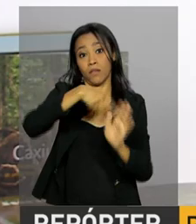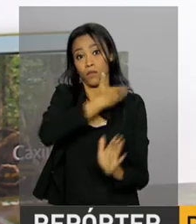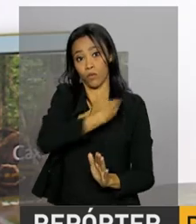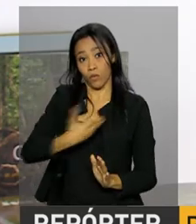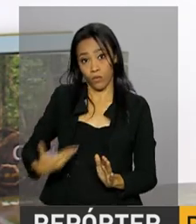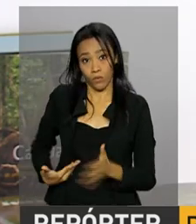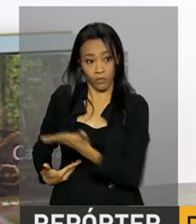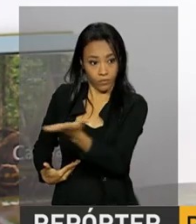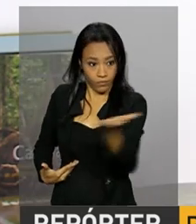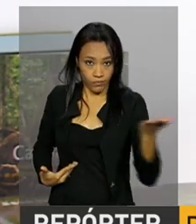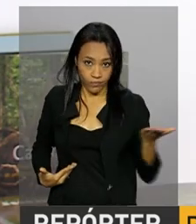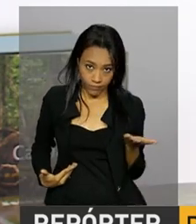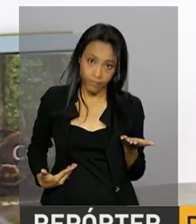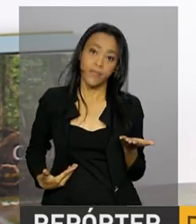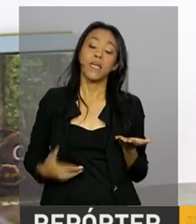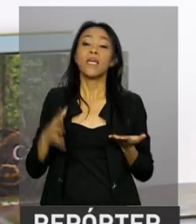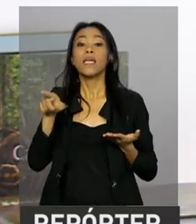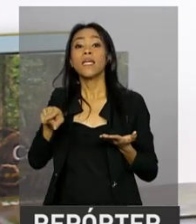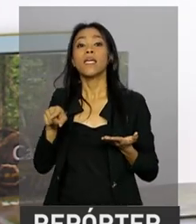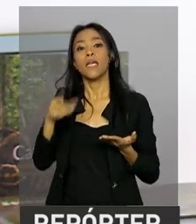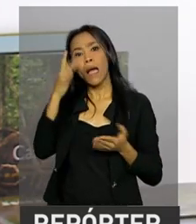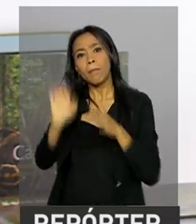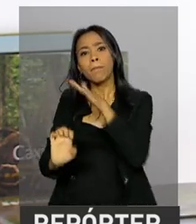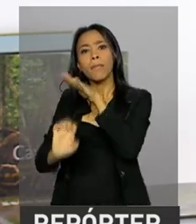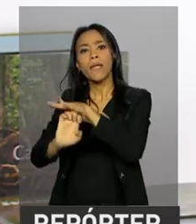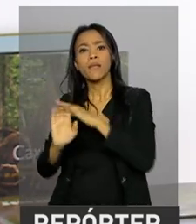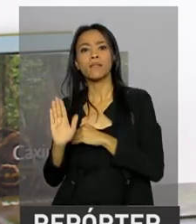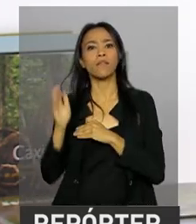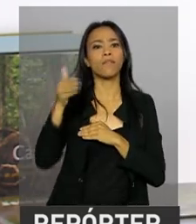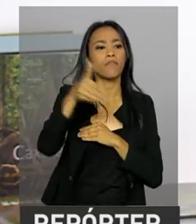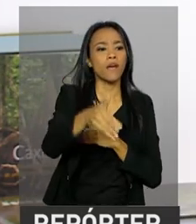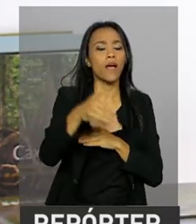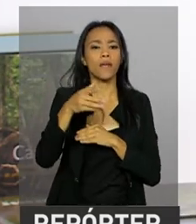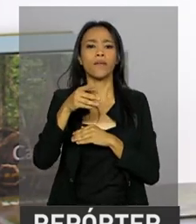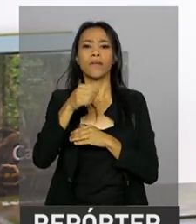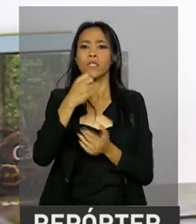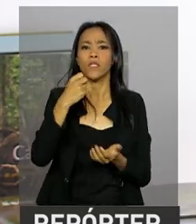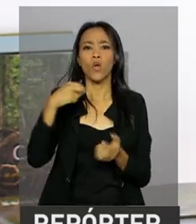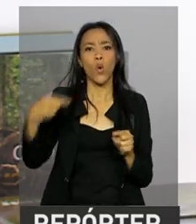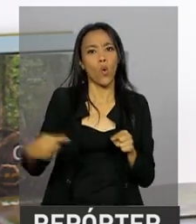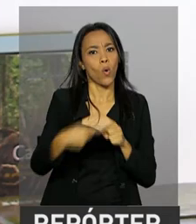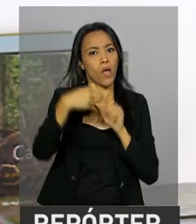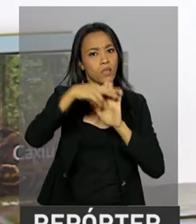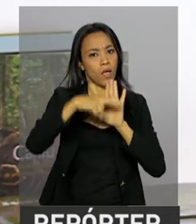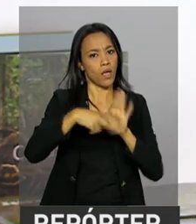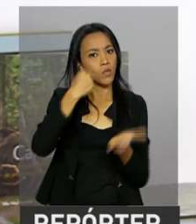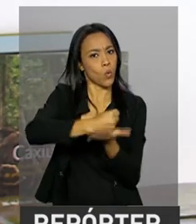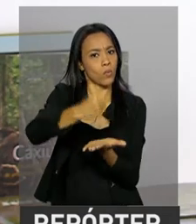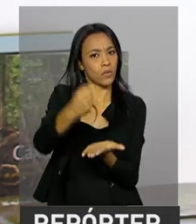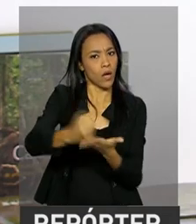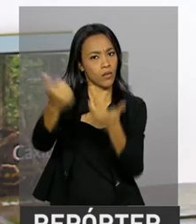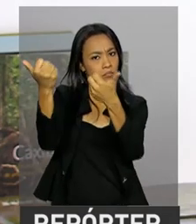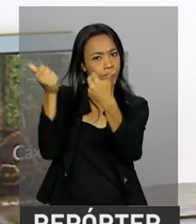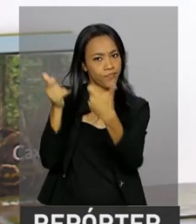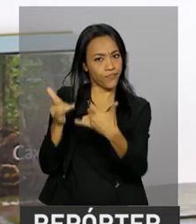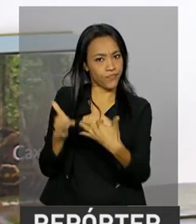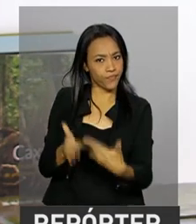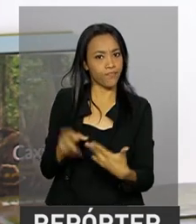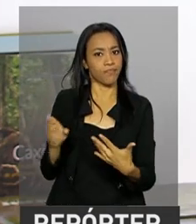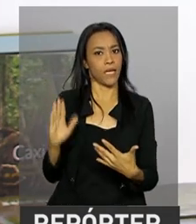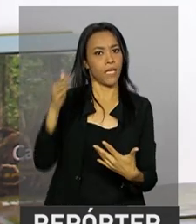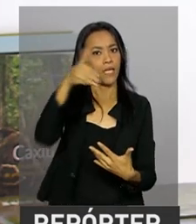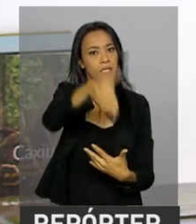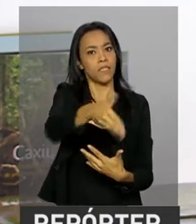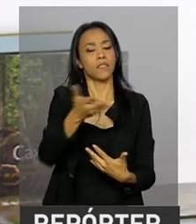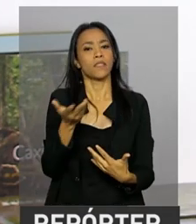pública, e o prestador de serviço vai desenvolver suas tarefas de acordo com o contrato, muito bem definido, principalmente no que